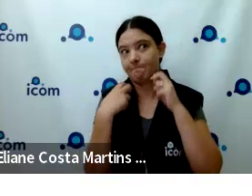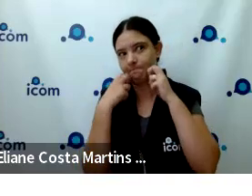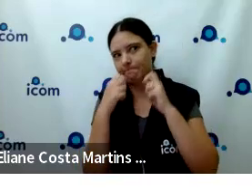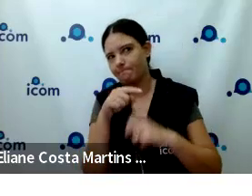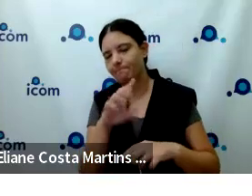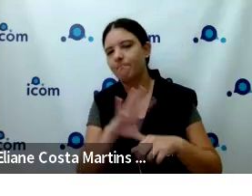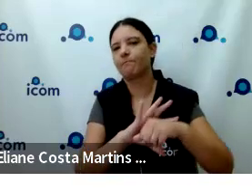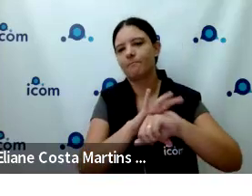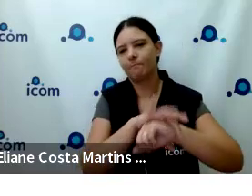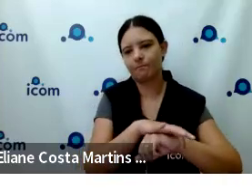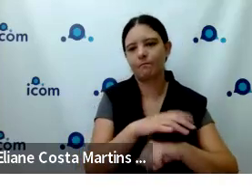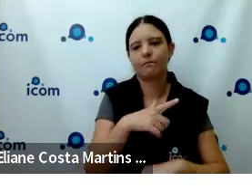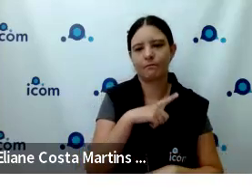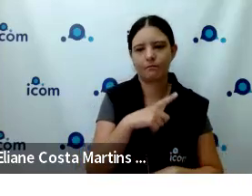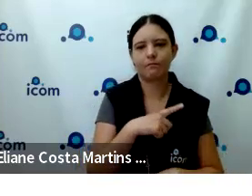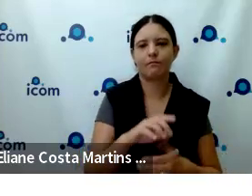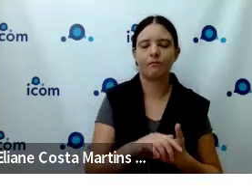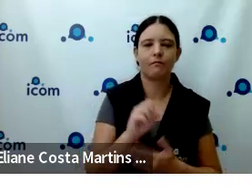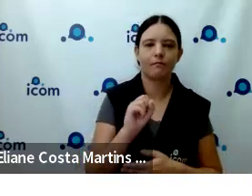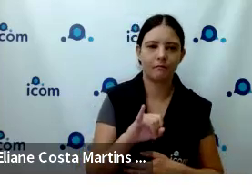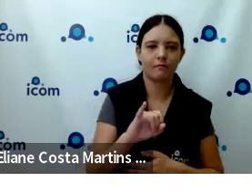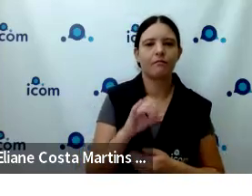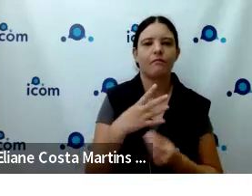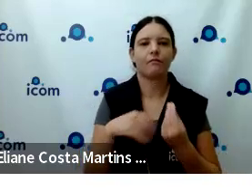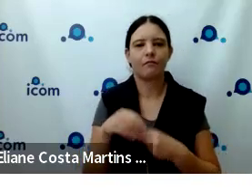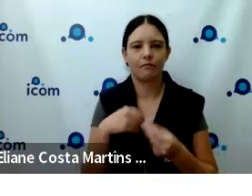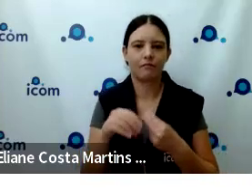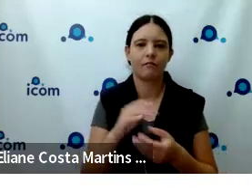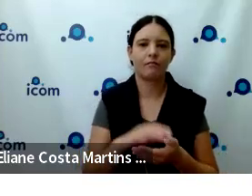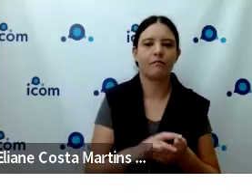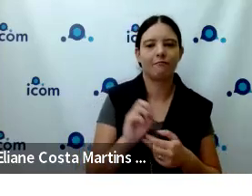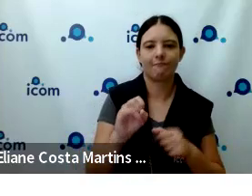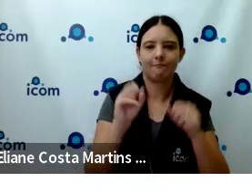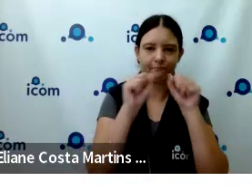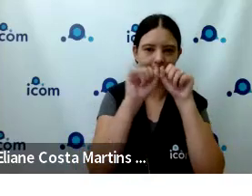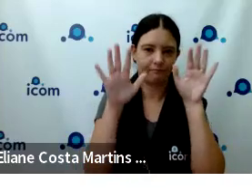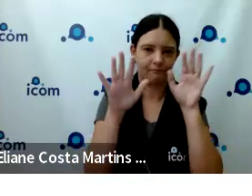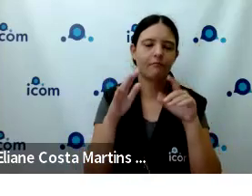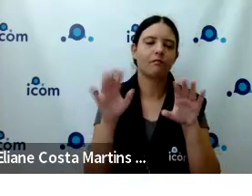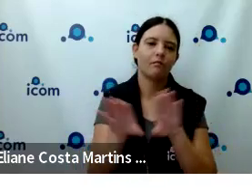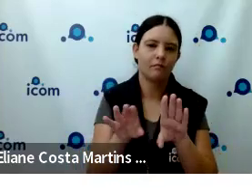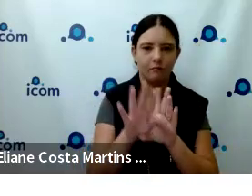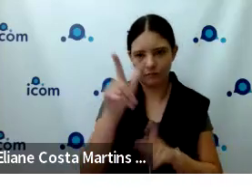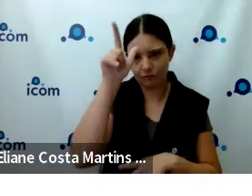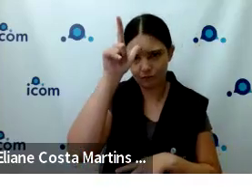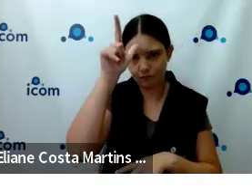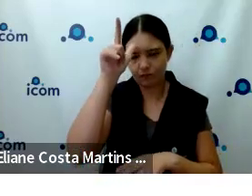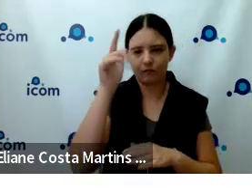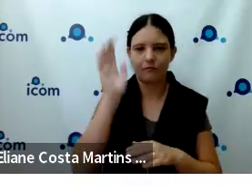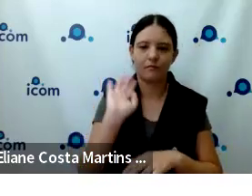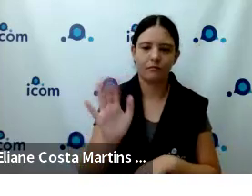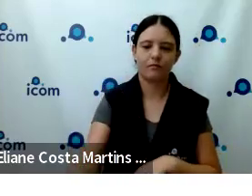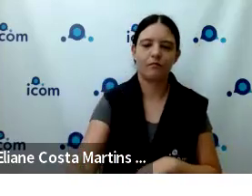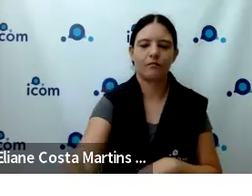dar segurança em casos omissos ou casos pouco claros. E nesse sentido, a Alemanha já trabalha com um paradigma